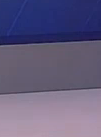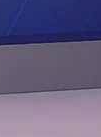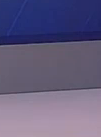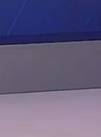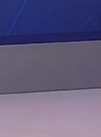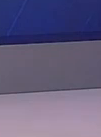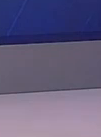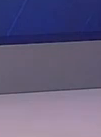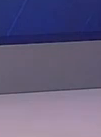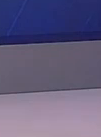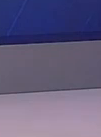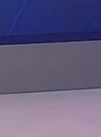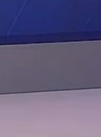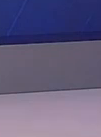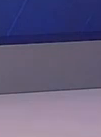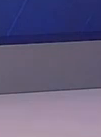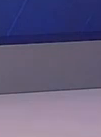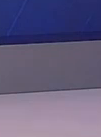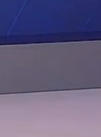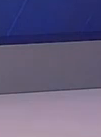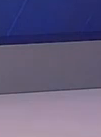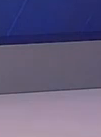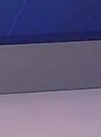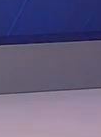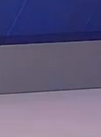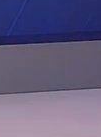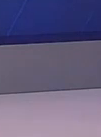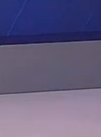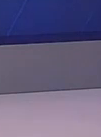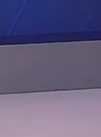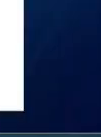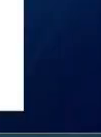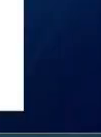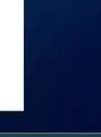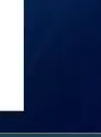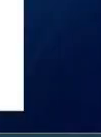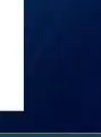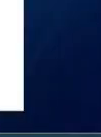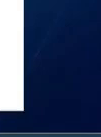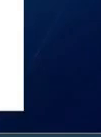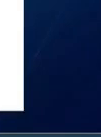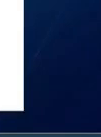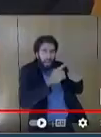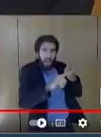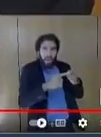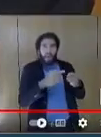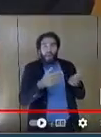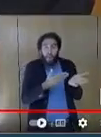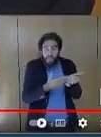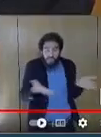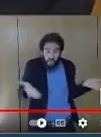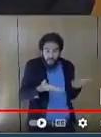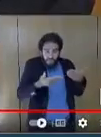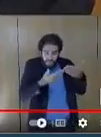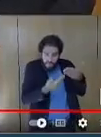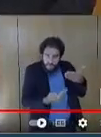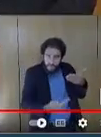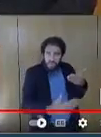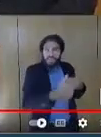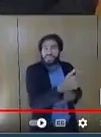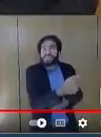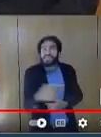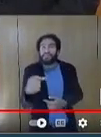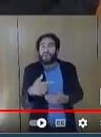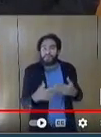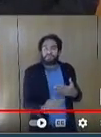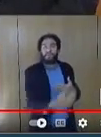claro que com a delação desse Elcio, está esclarecido quem matou,